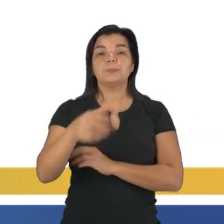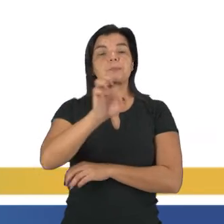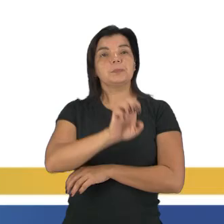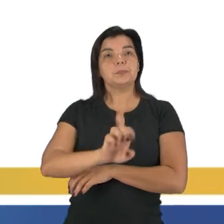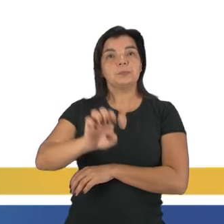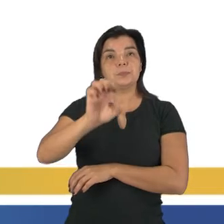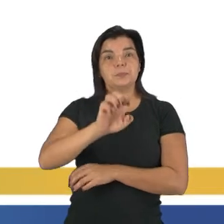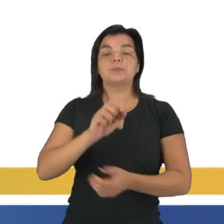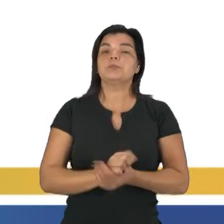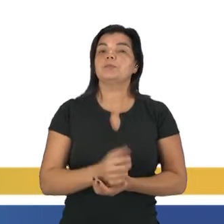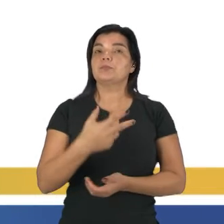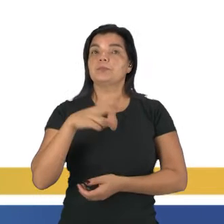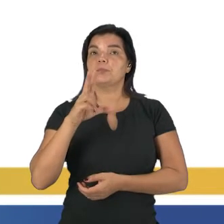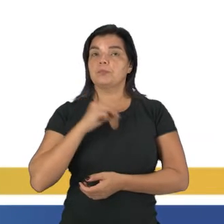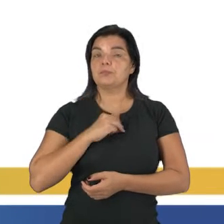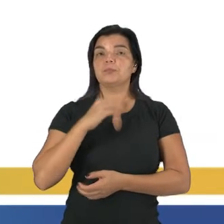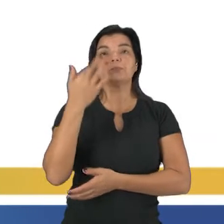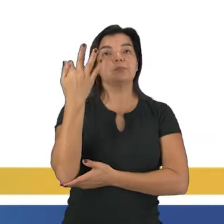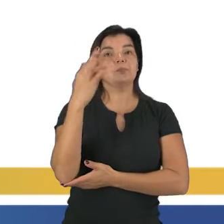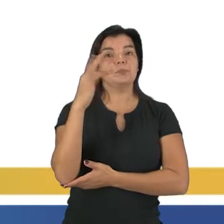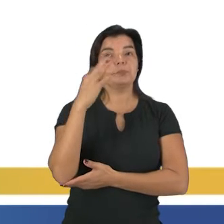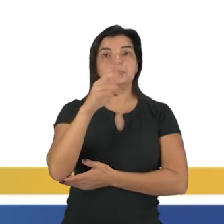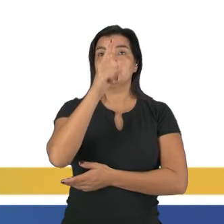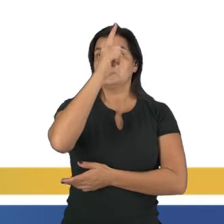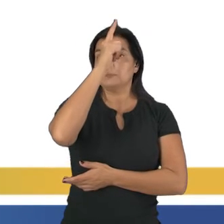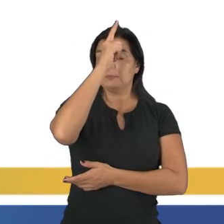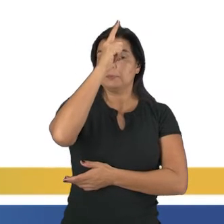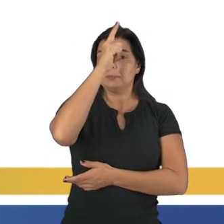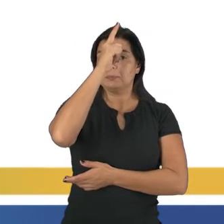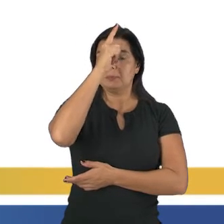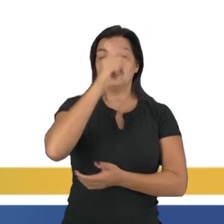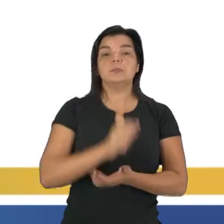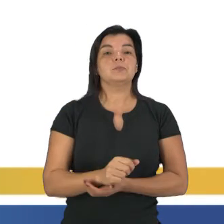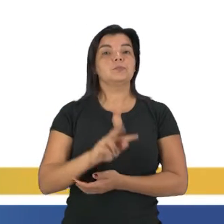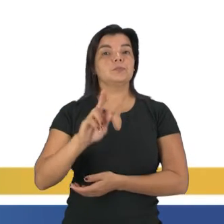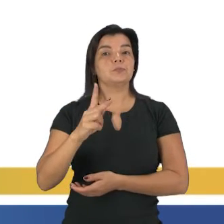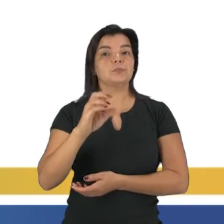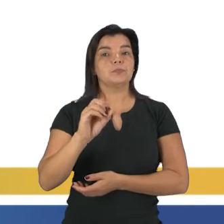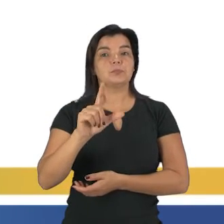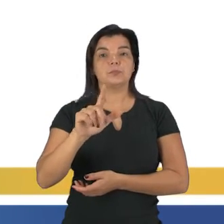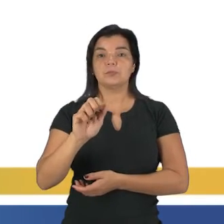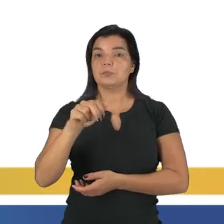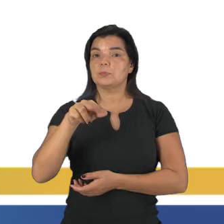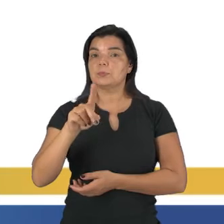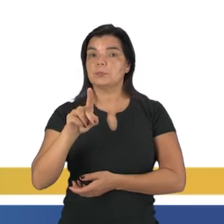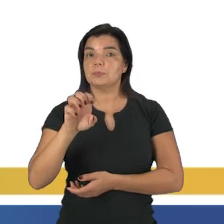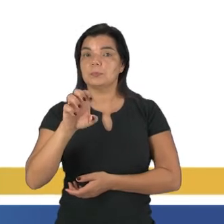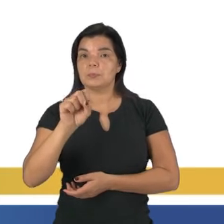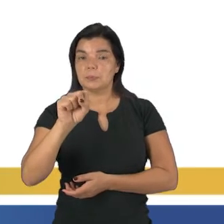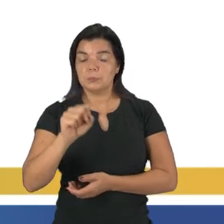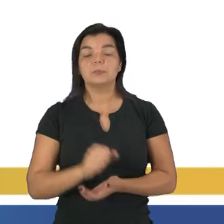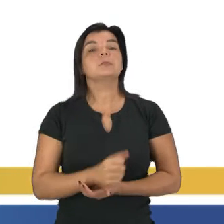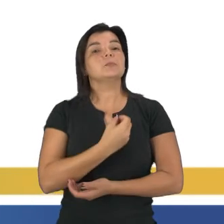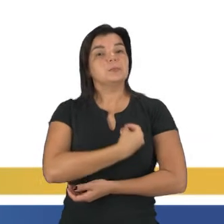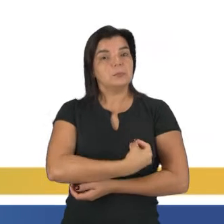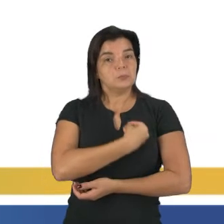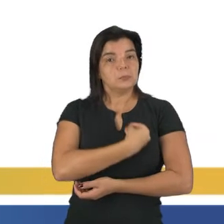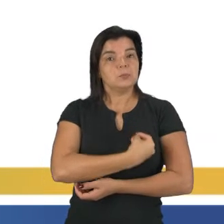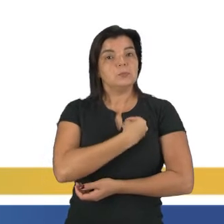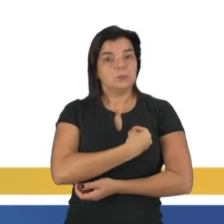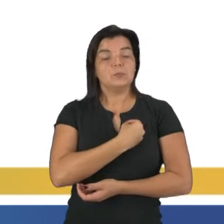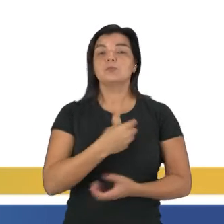europeia, espanhóis, franceses, alemães e holandeses. Apareceram por aqui,